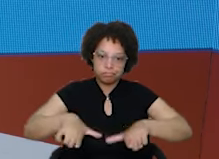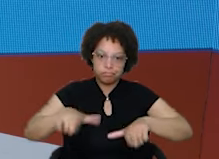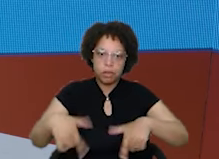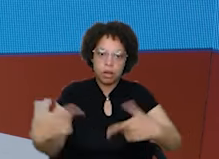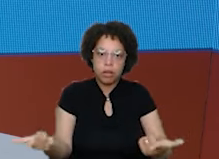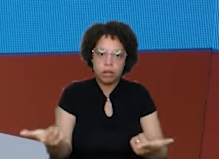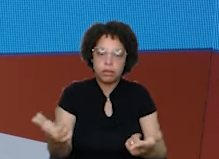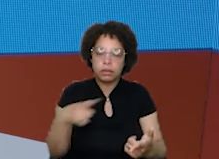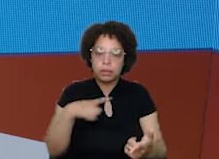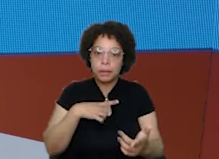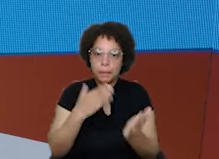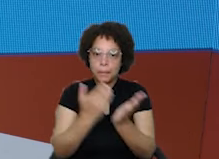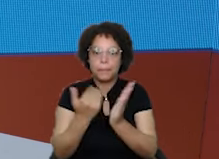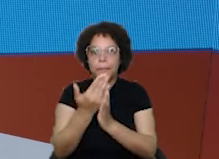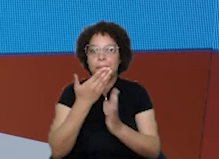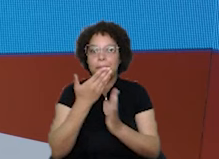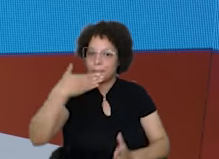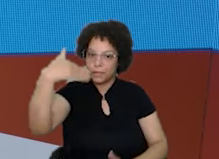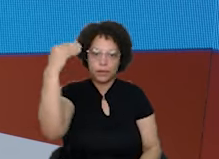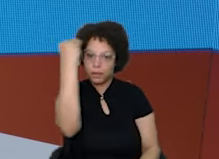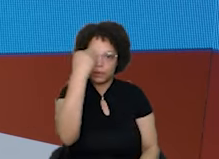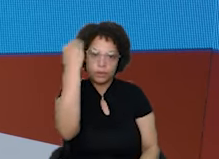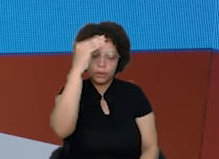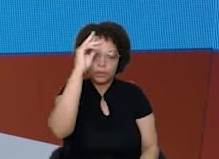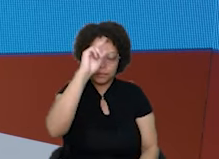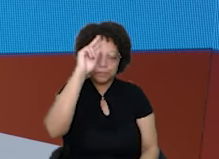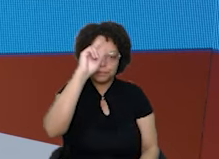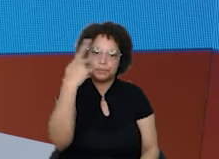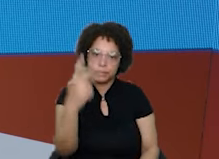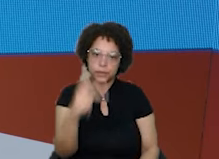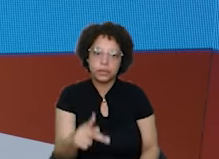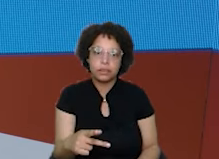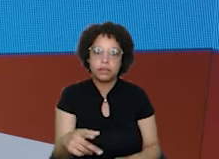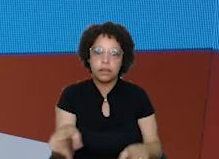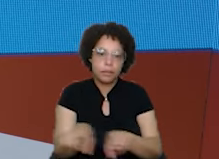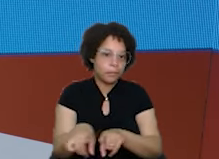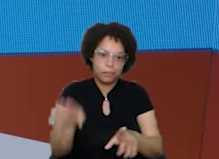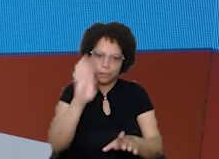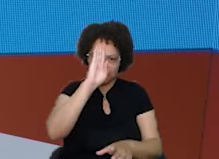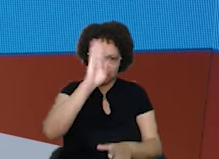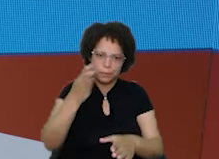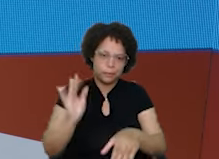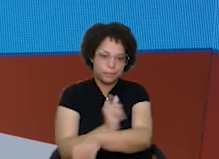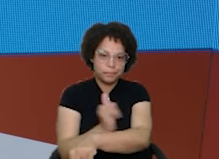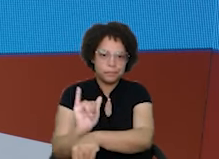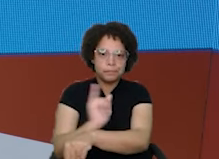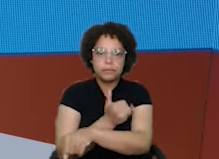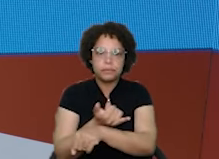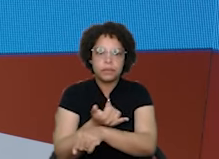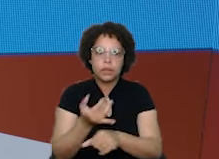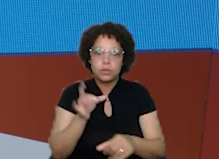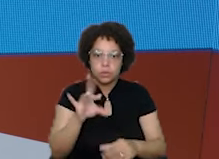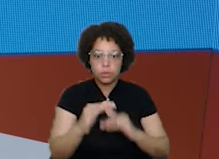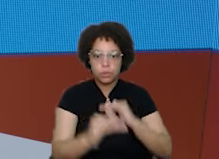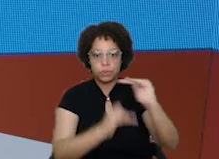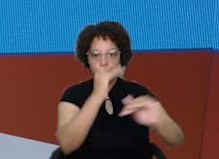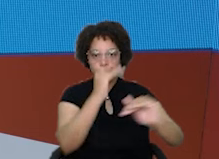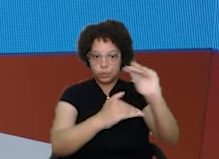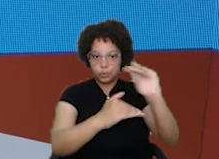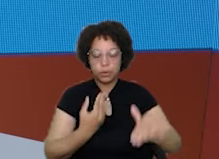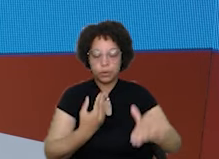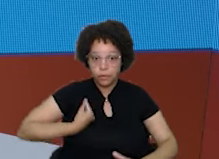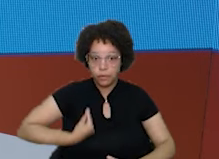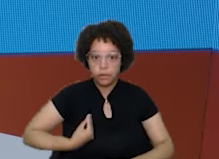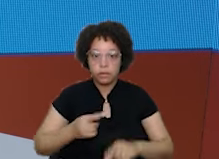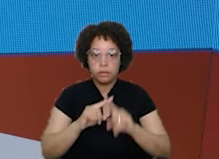melhor experiência possível também é isso Isso faz parte da Estratégia né Não só construir presença como nós falamos mas quando